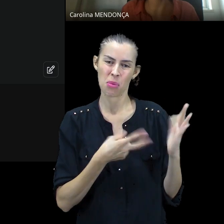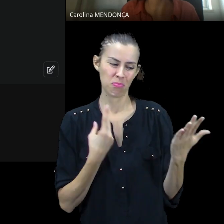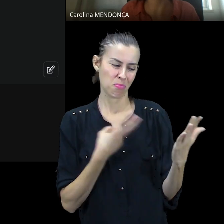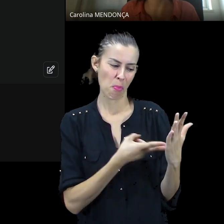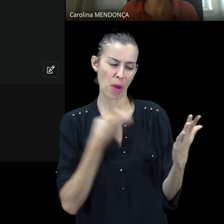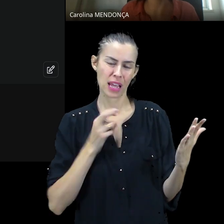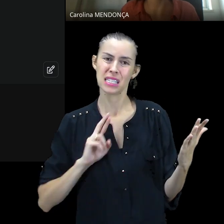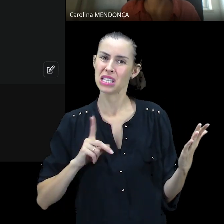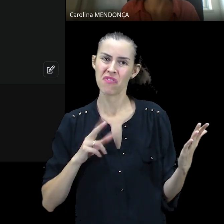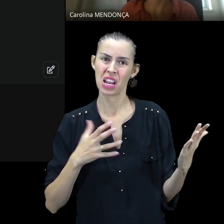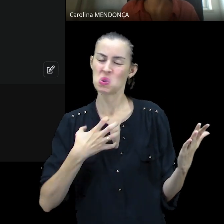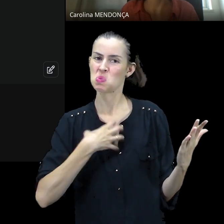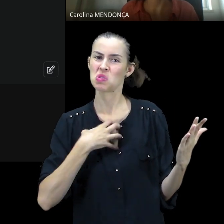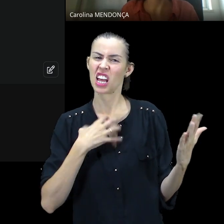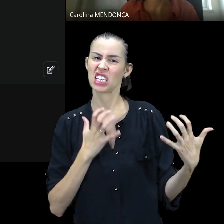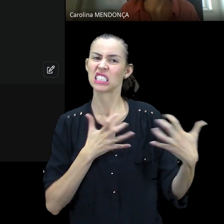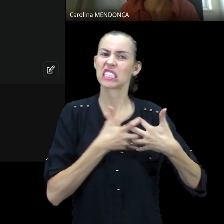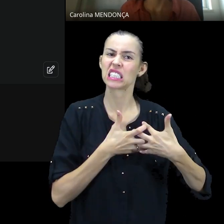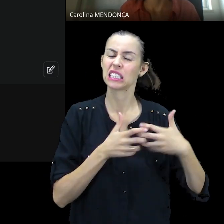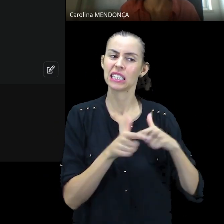e a gente, inclusive, tem feito